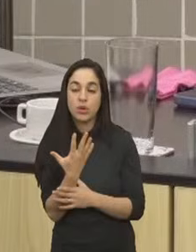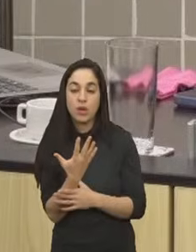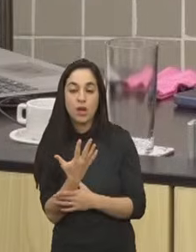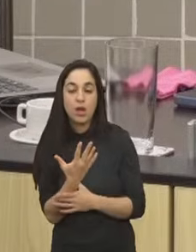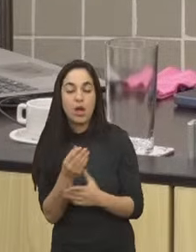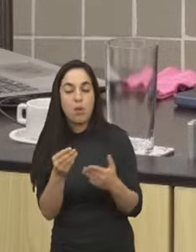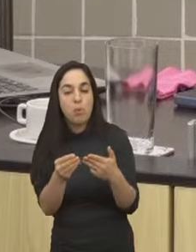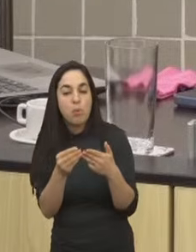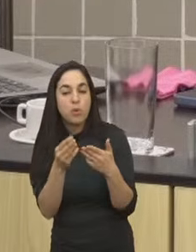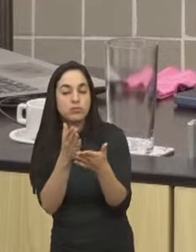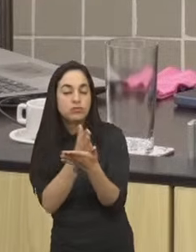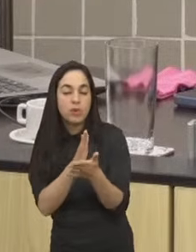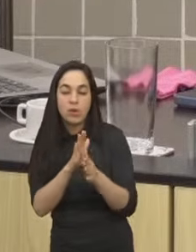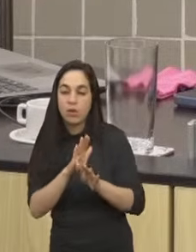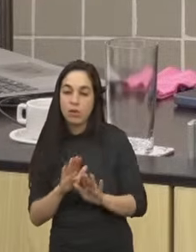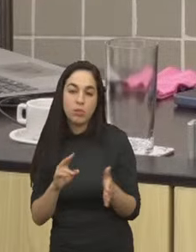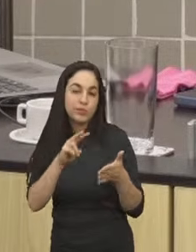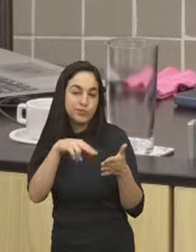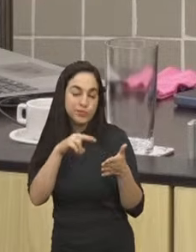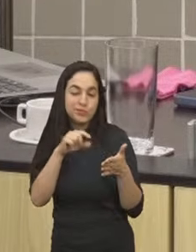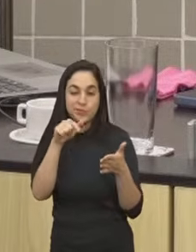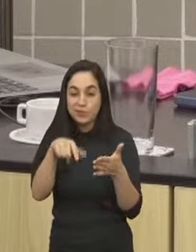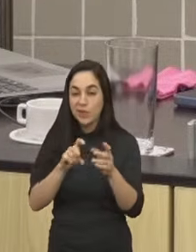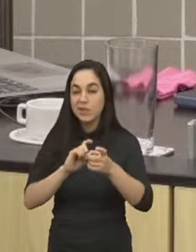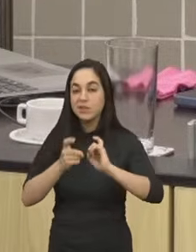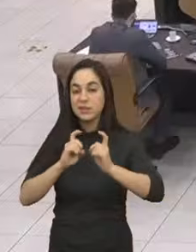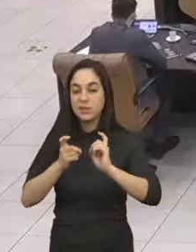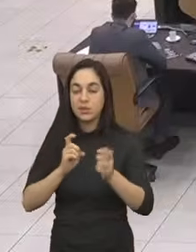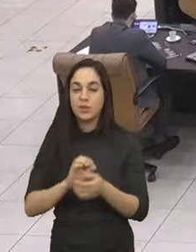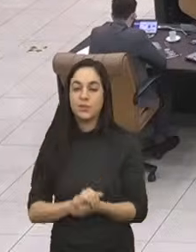não temos mais moções a serem lidas para esta sessão.